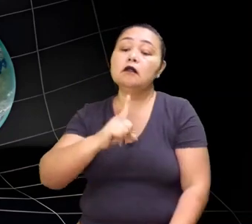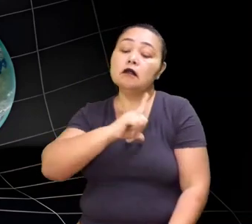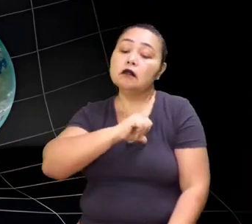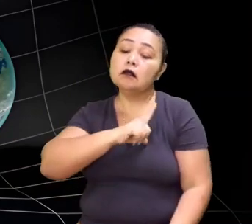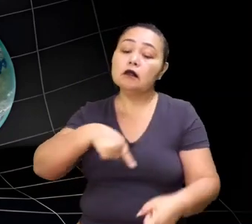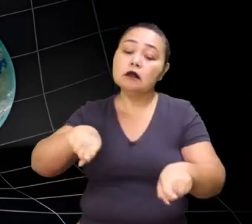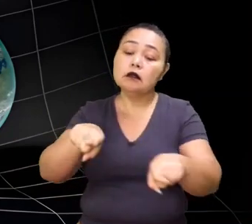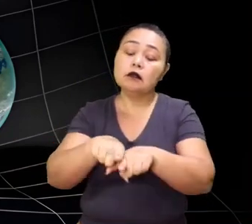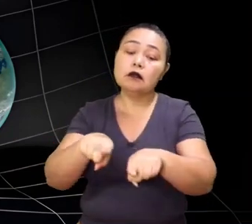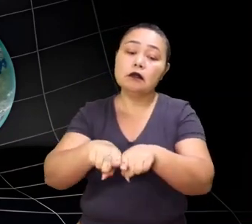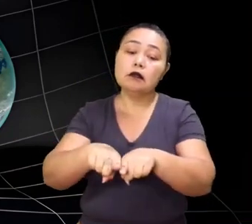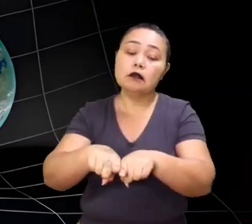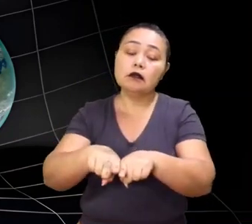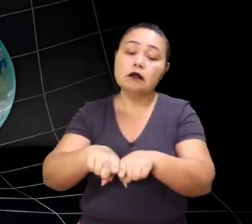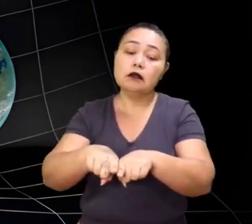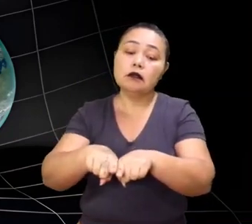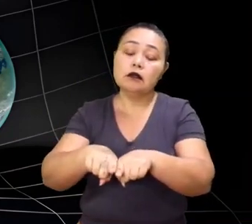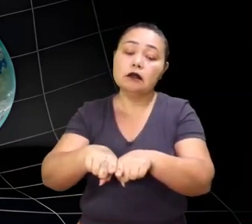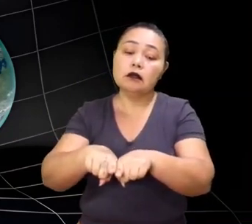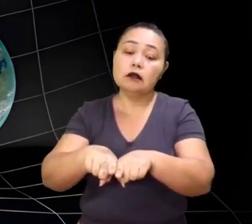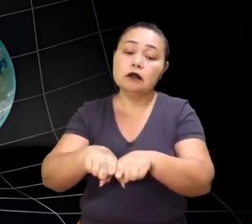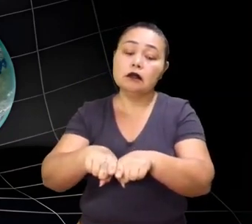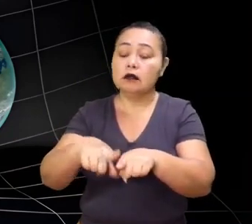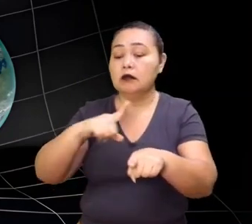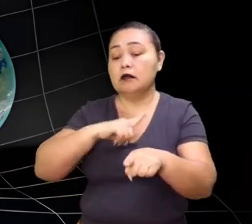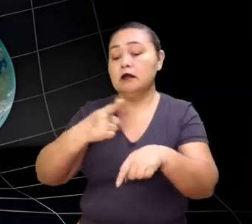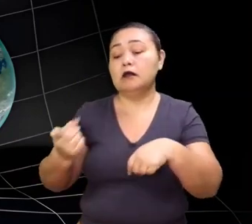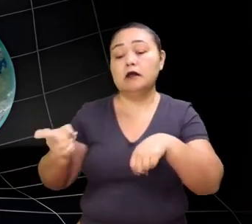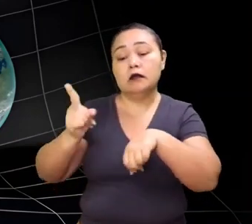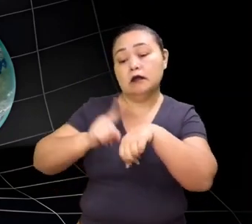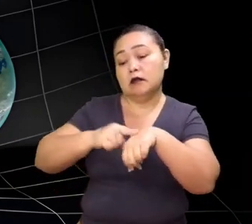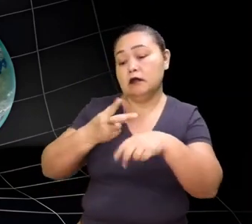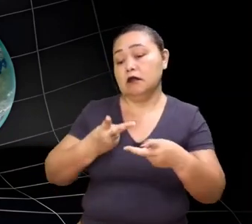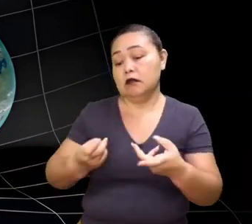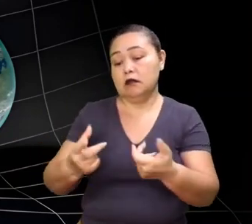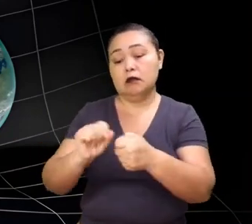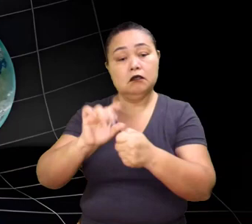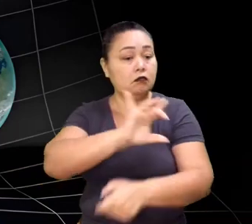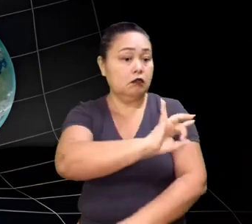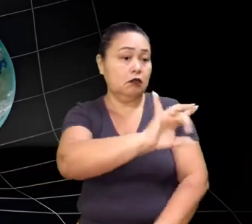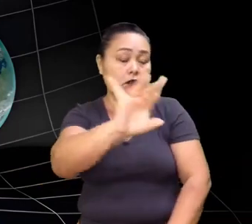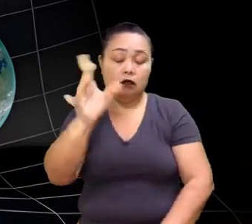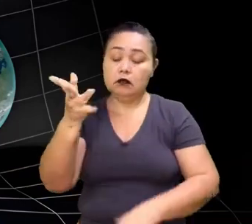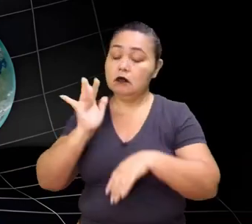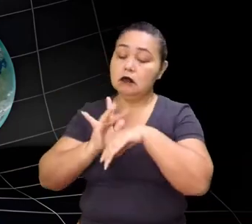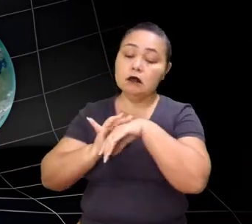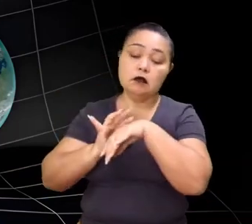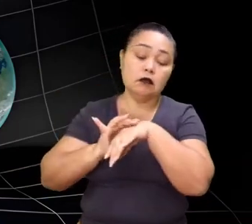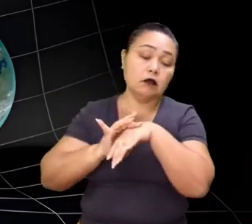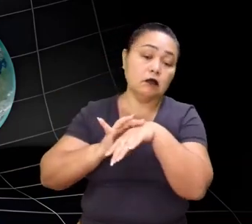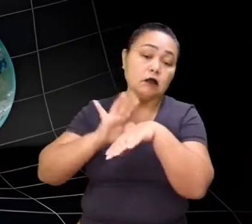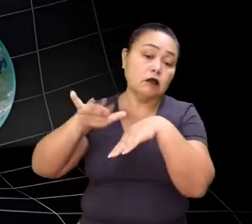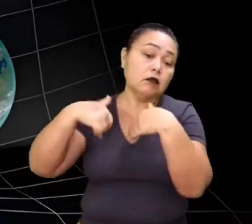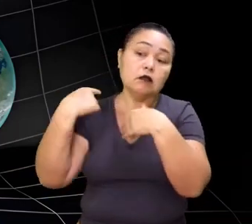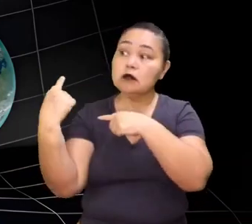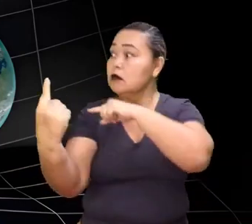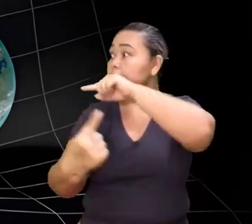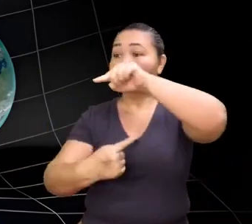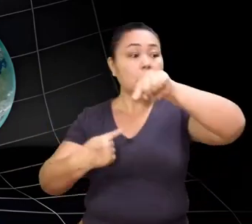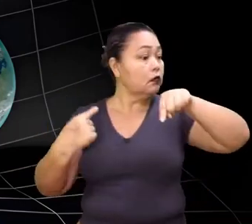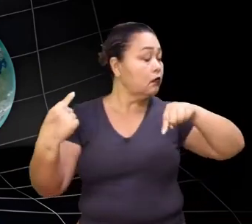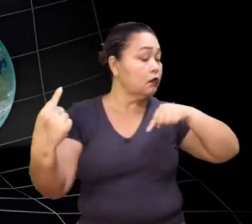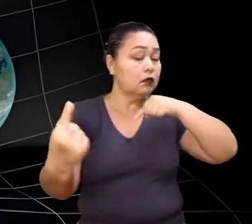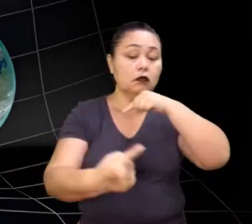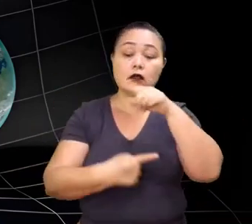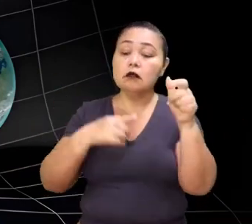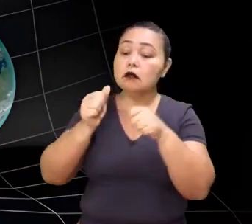E aí nesse caso nós temos aí vírus bactérias ou cada uma das doenças tem seus dos estilos eles ficam circulando e